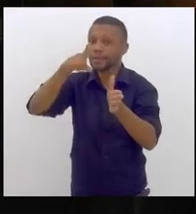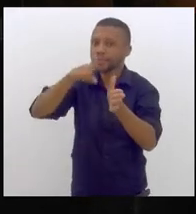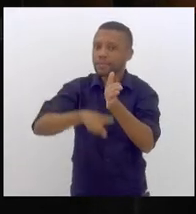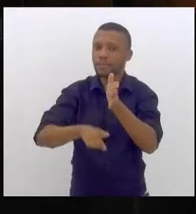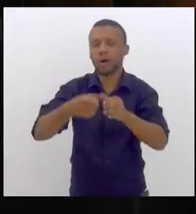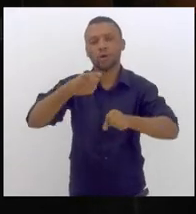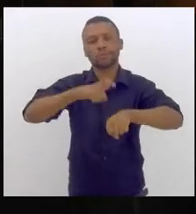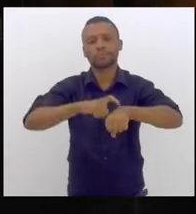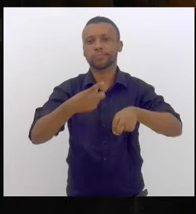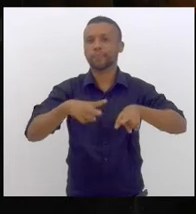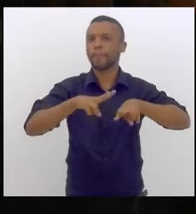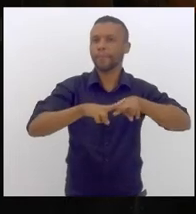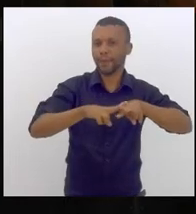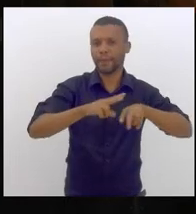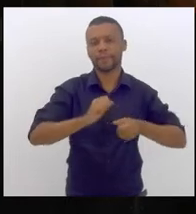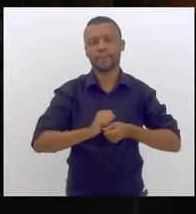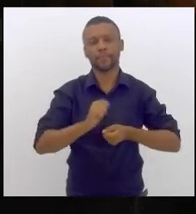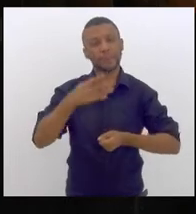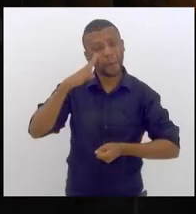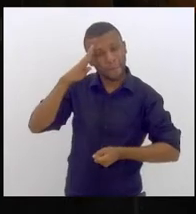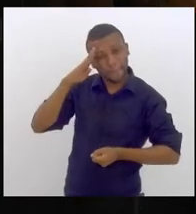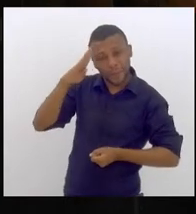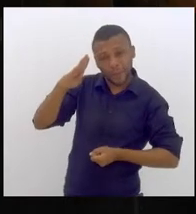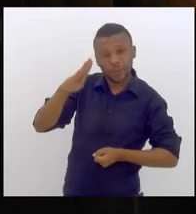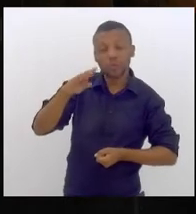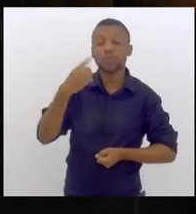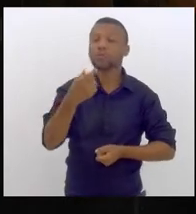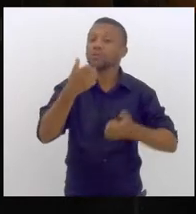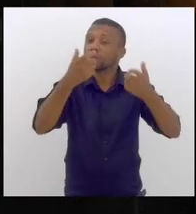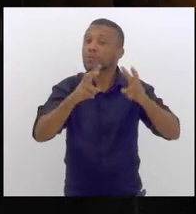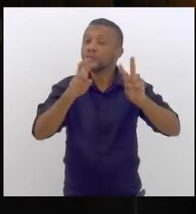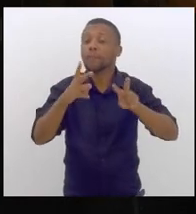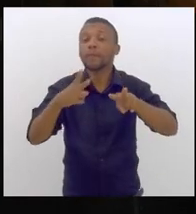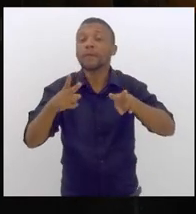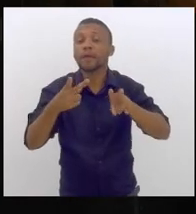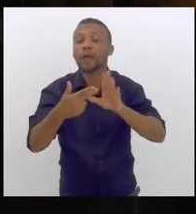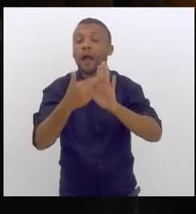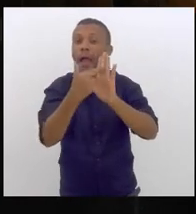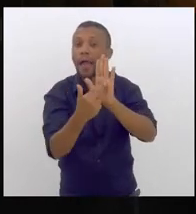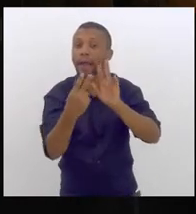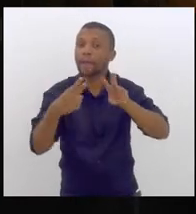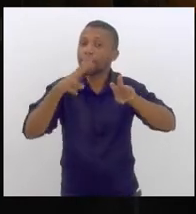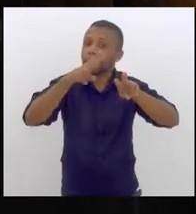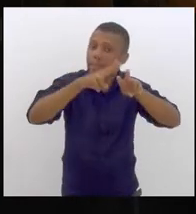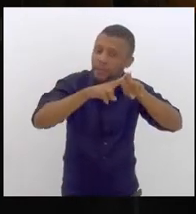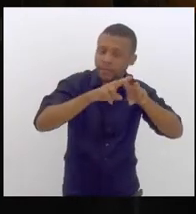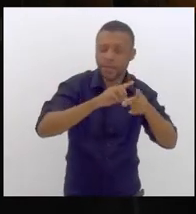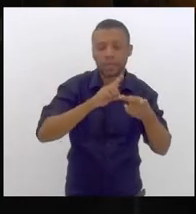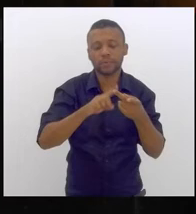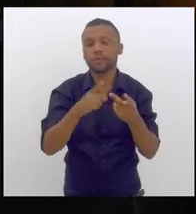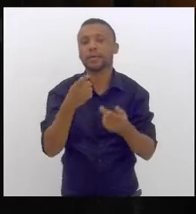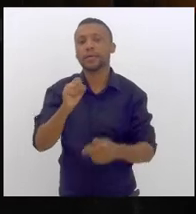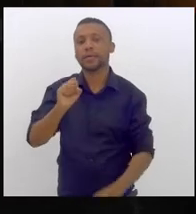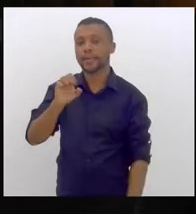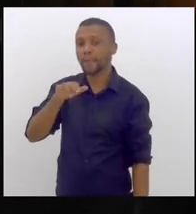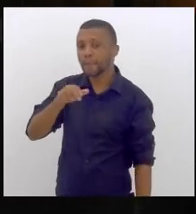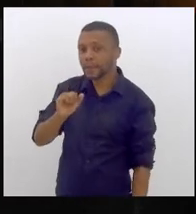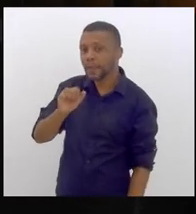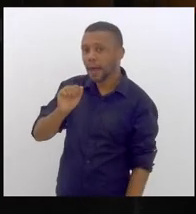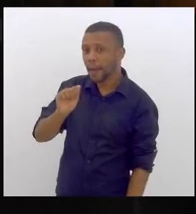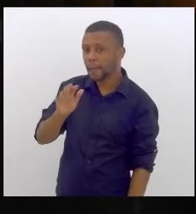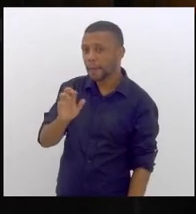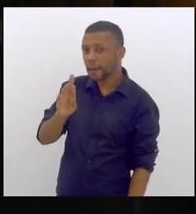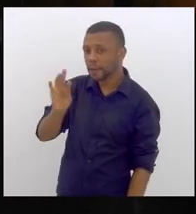em especial quando a gente está falando de regime de fechado, semiaberto, e as unidades